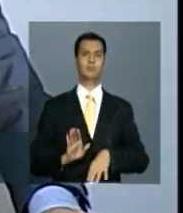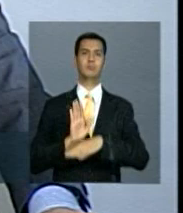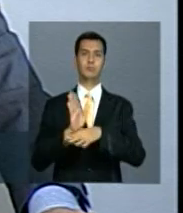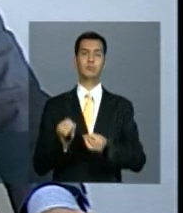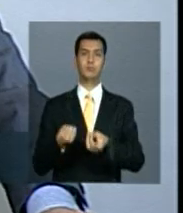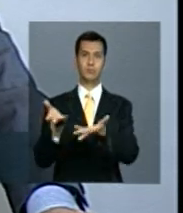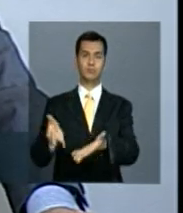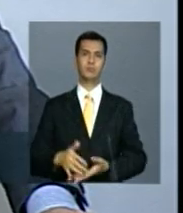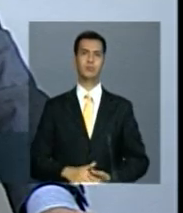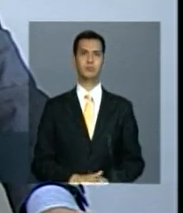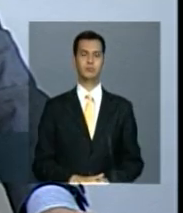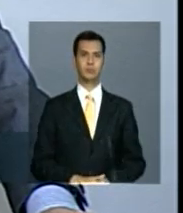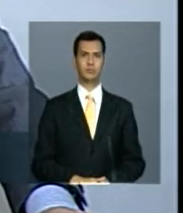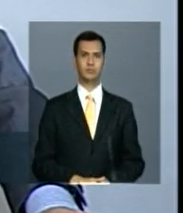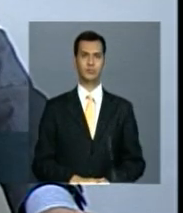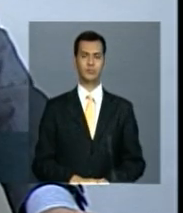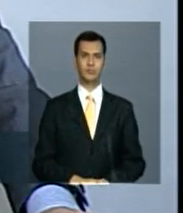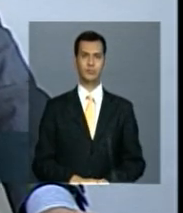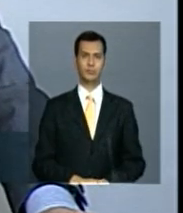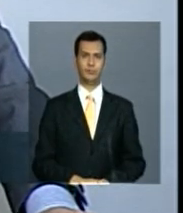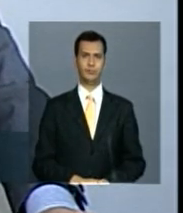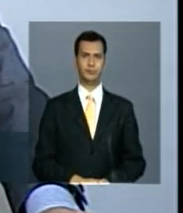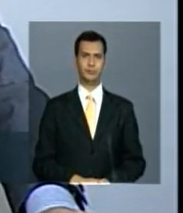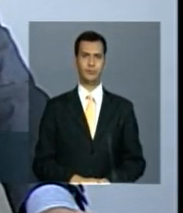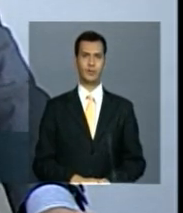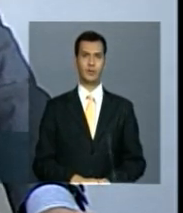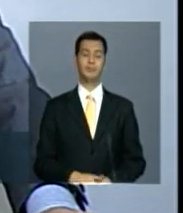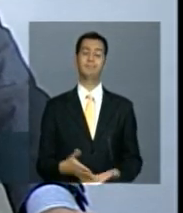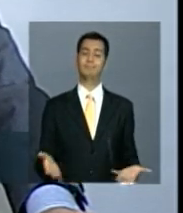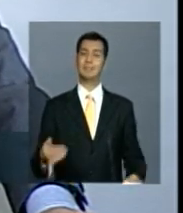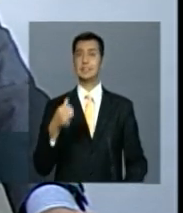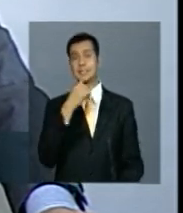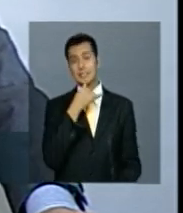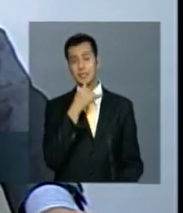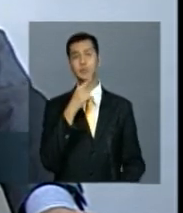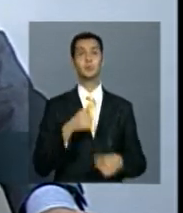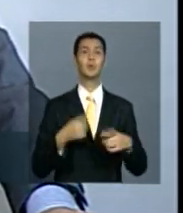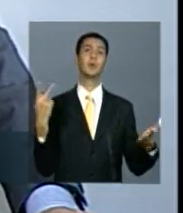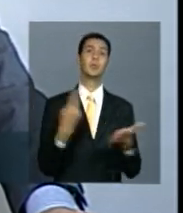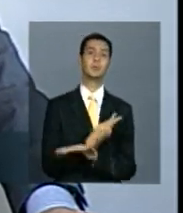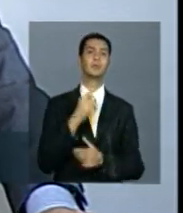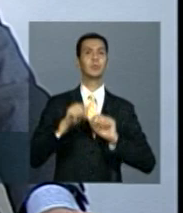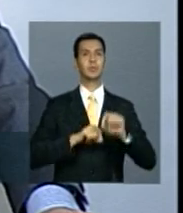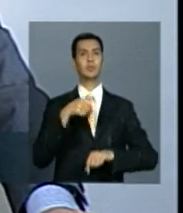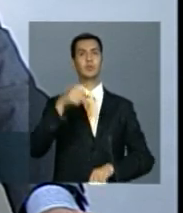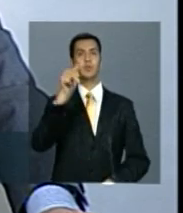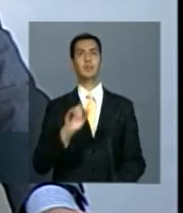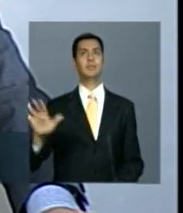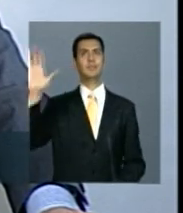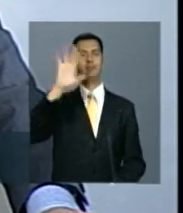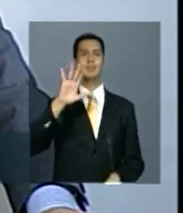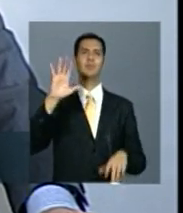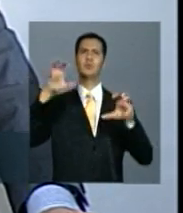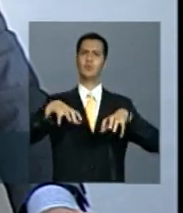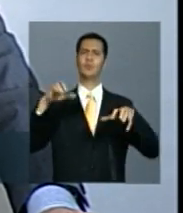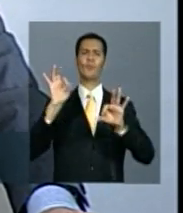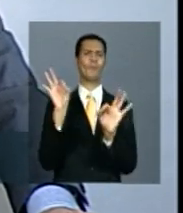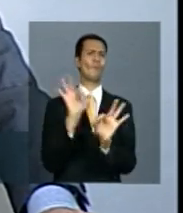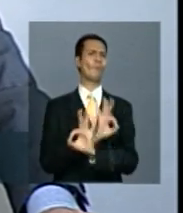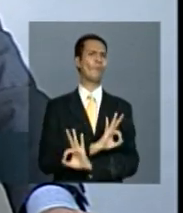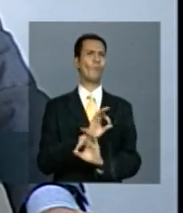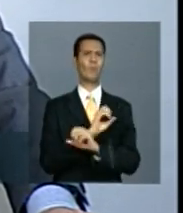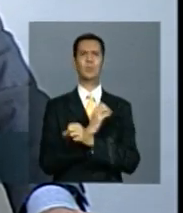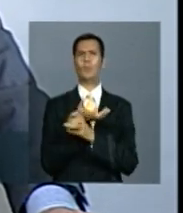lamentavelmente tivemos nesse meio tempo uma seca brutal no nordeste no sul também mas no nordeste uma seca muito